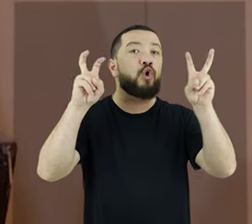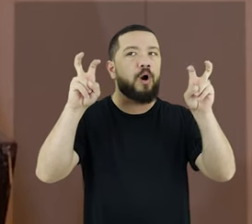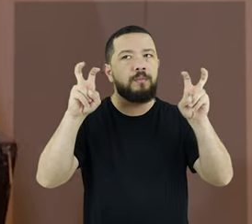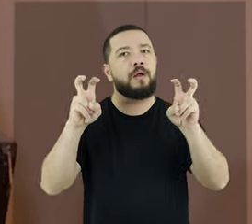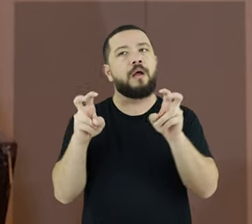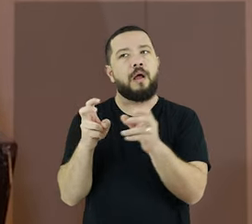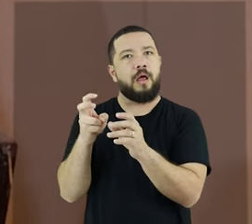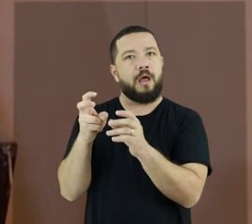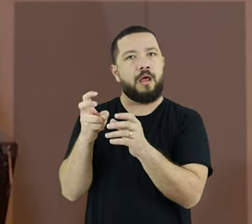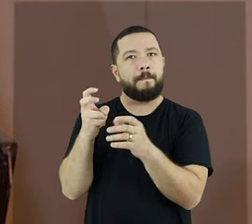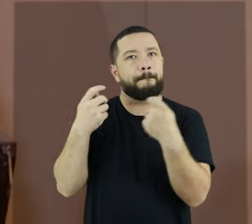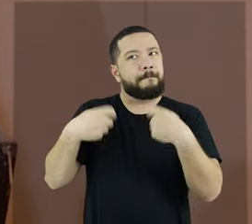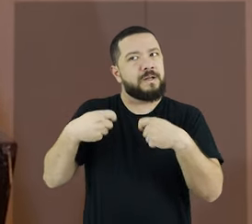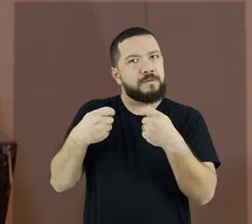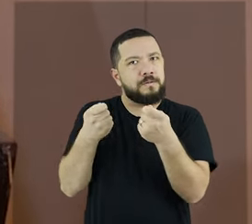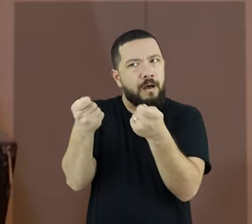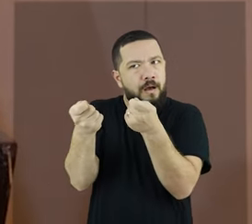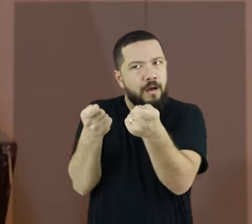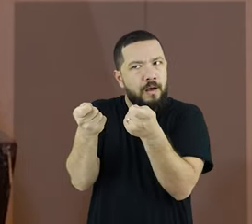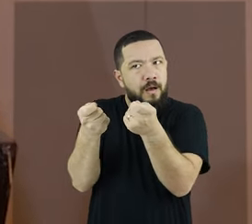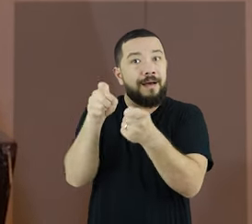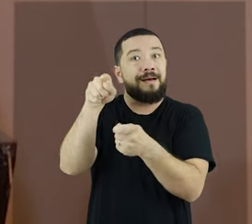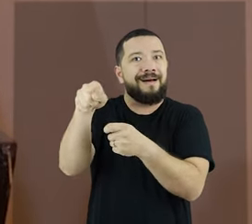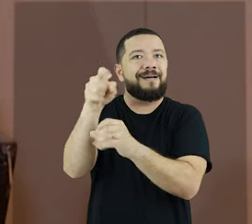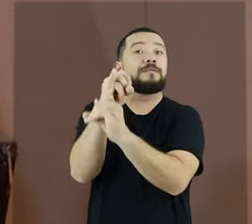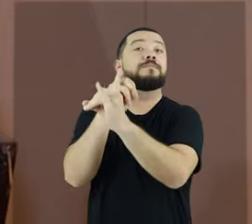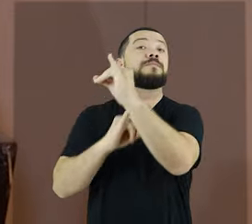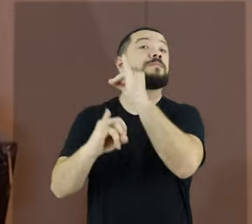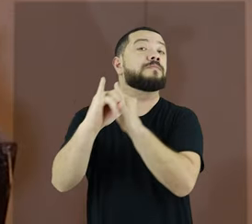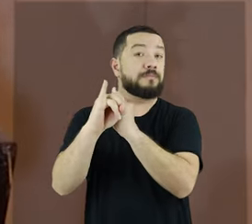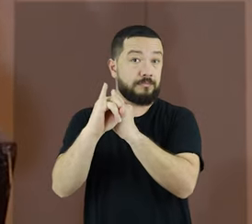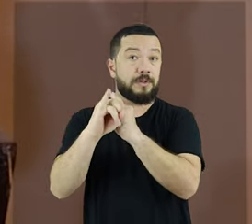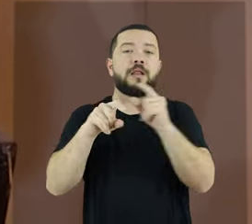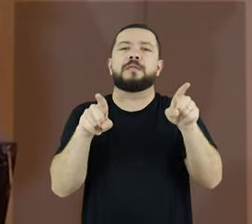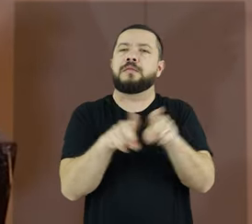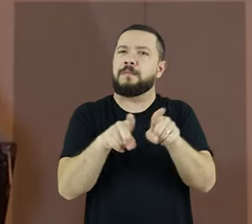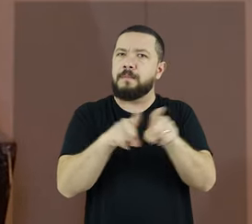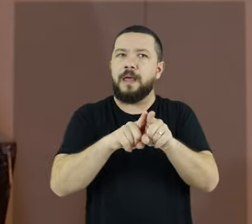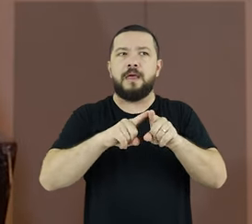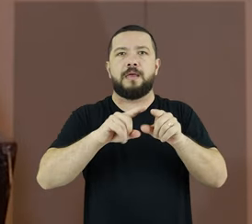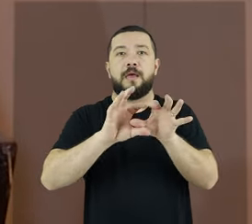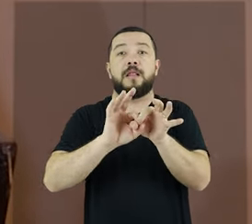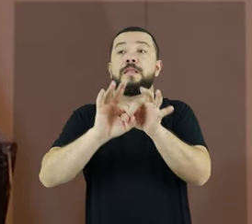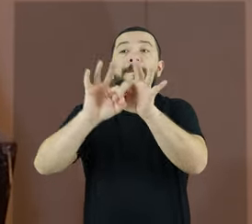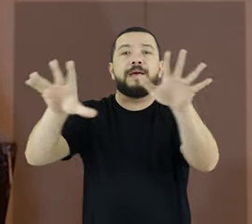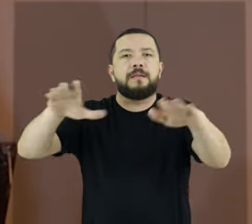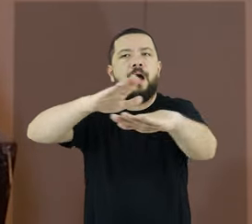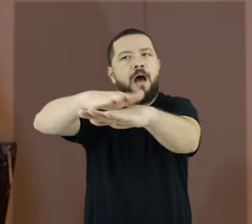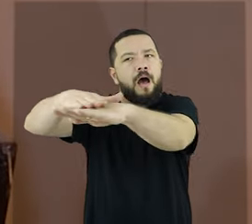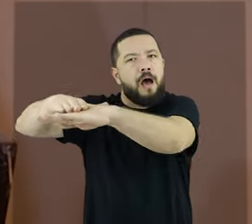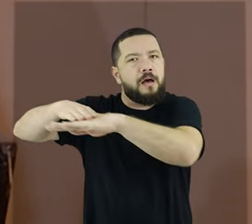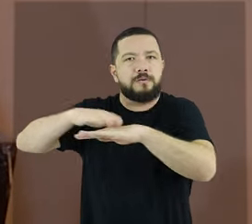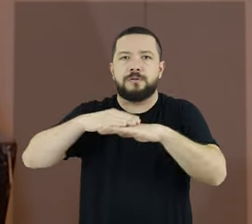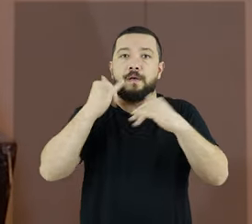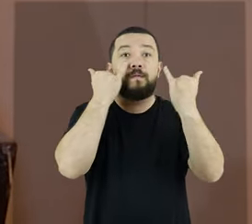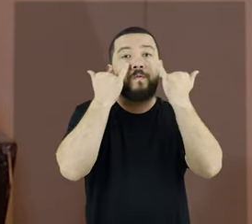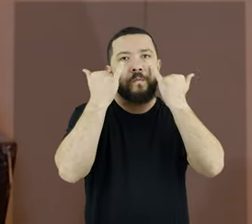da Internet, que tem incidência sobre esse debate, mais sob a ótica da liberdade de informação, mas